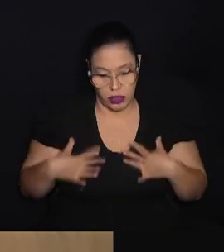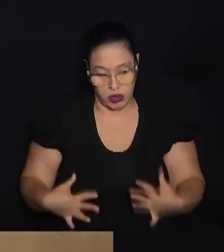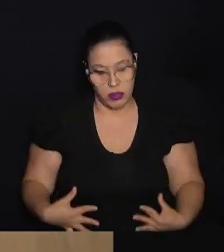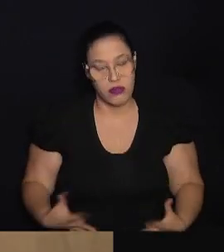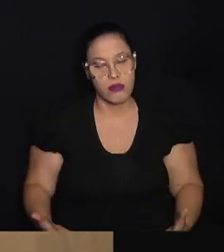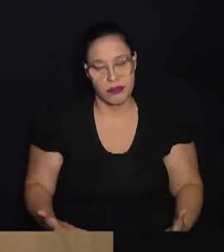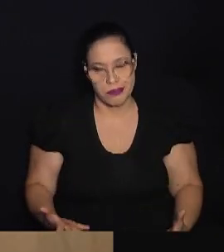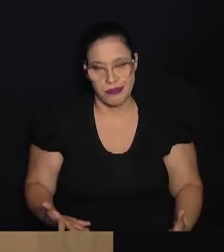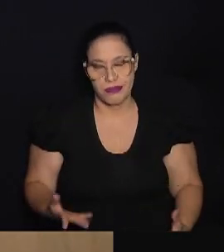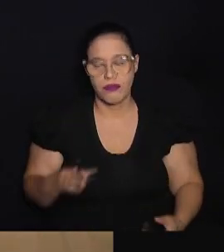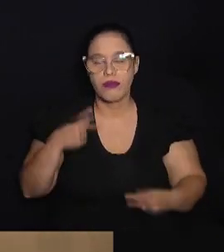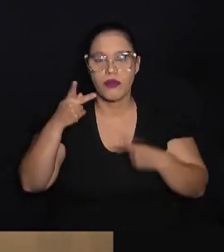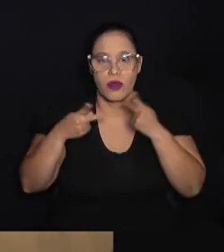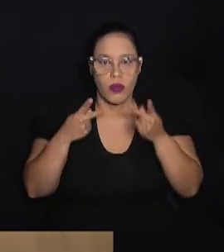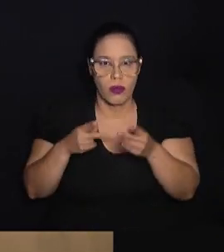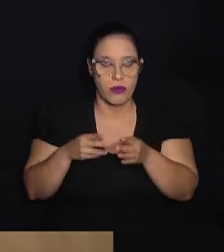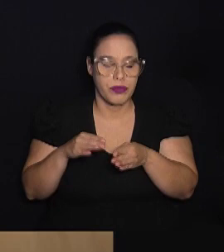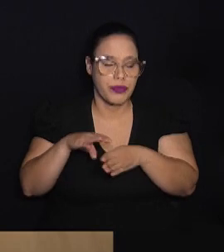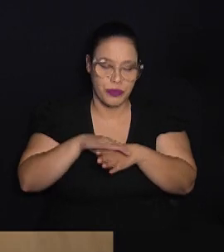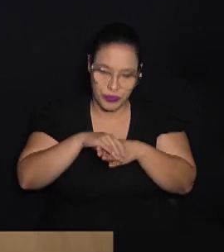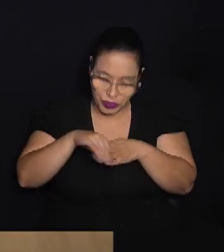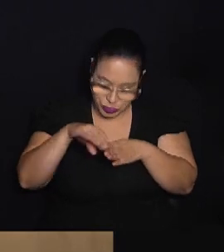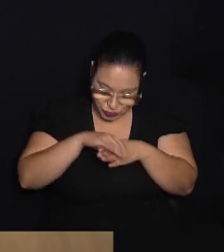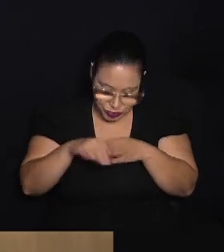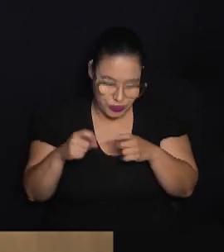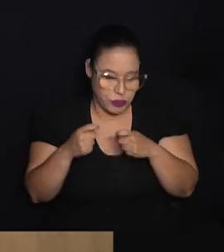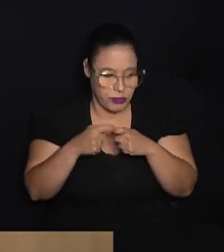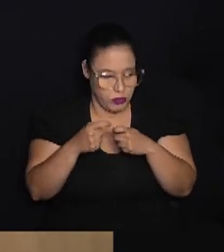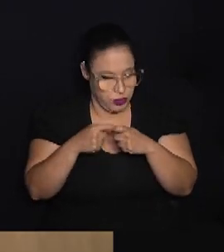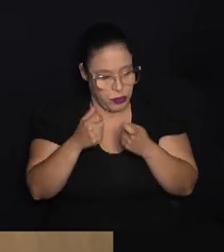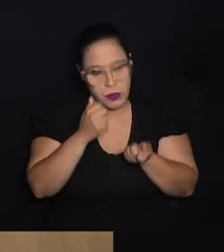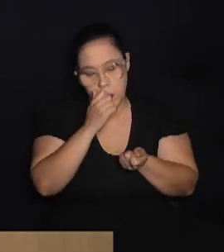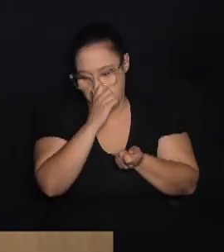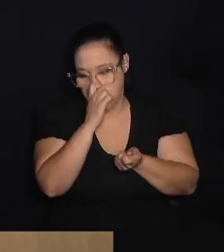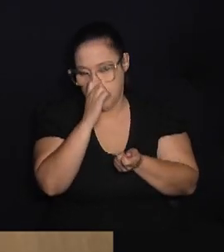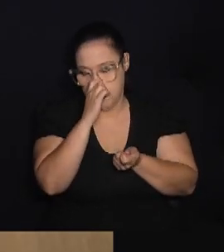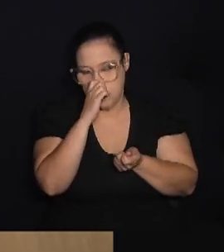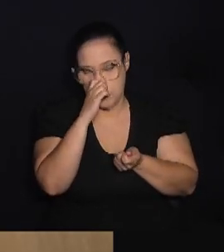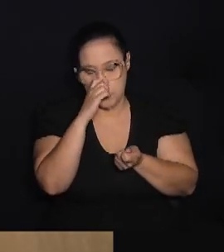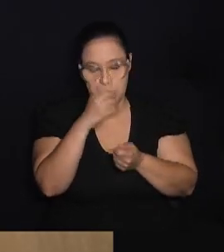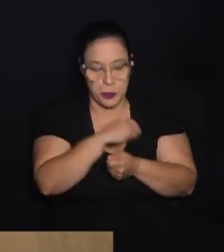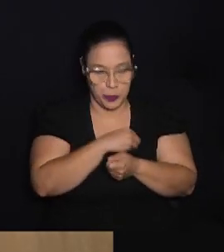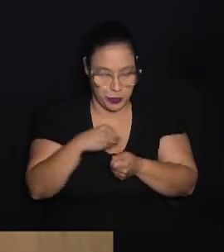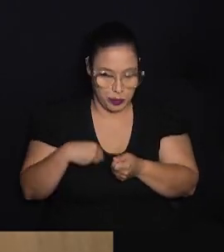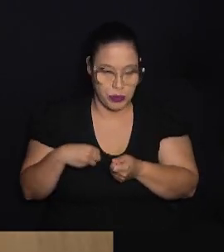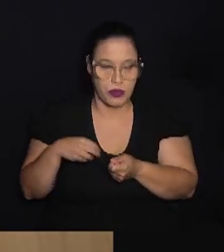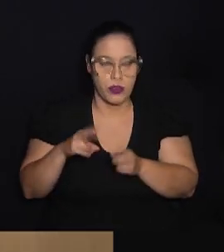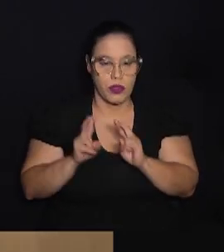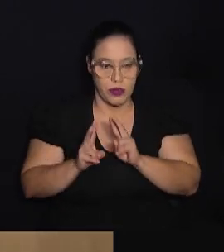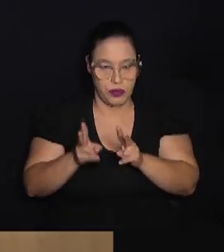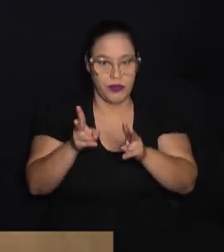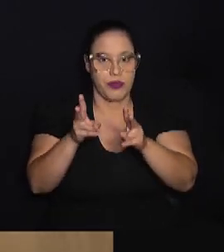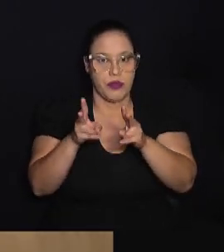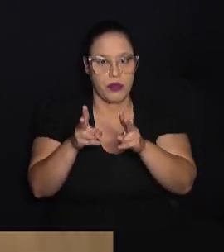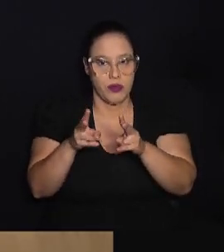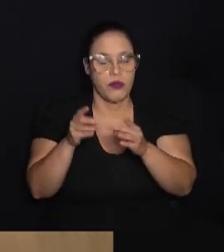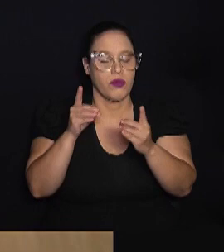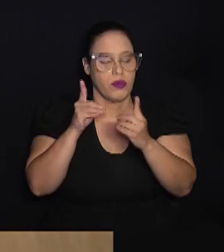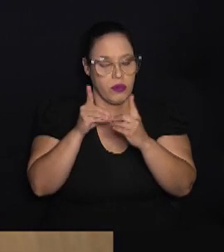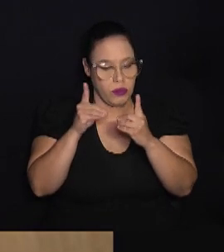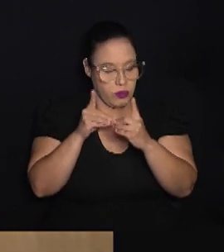falei também, siga suas orientações médicas, tanto em relação aos exames de rotina, né, as suas